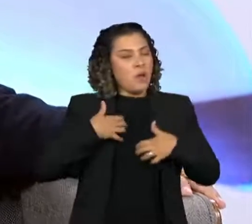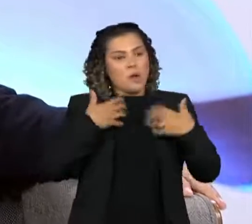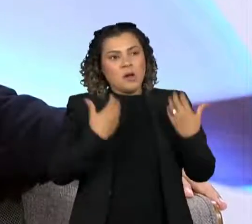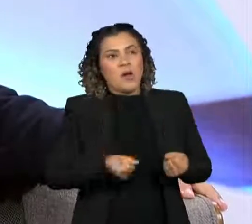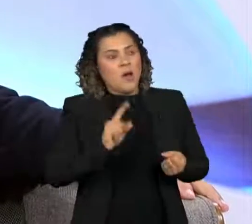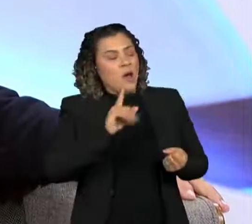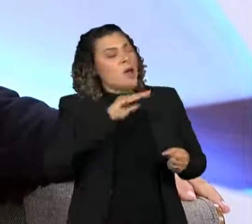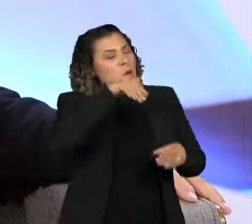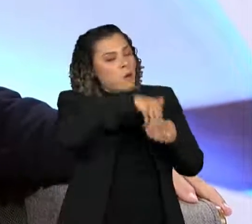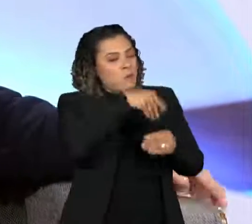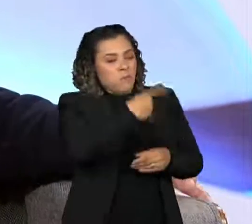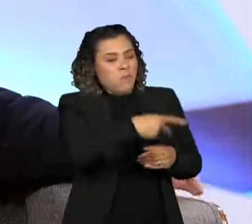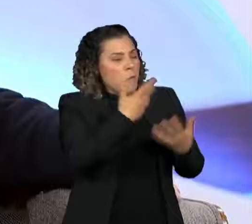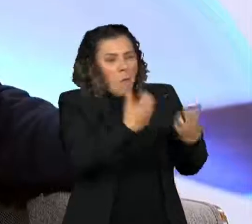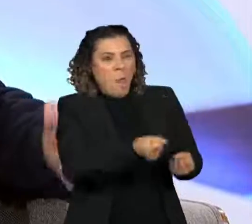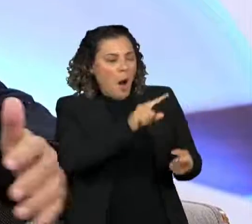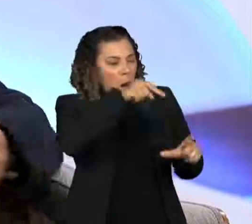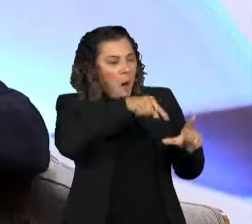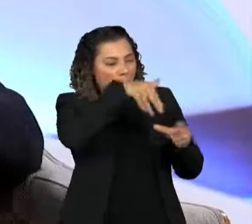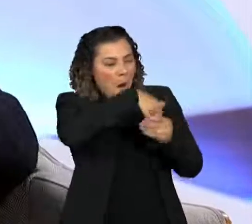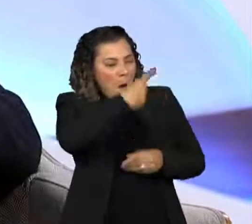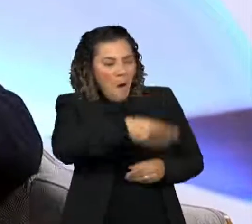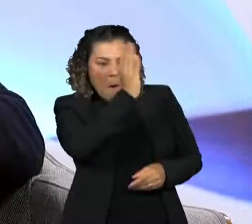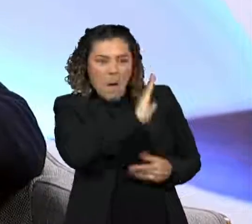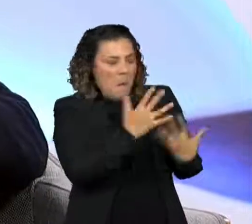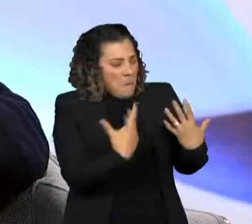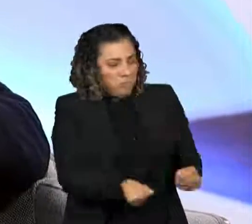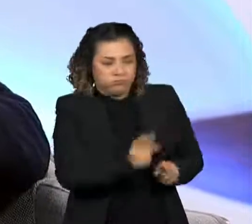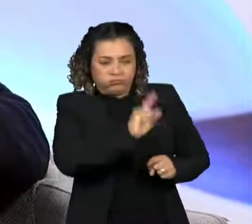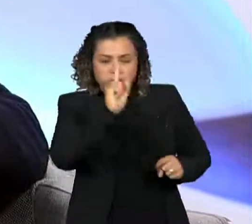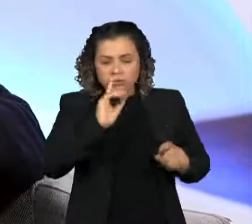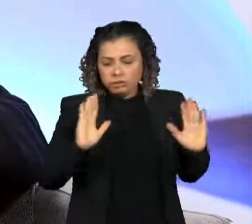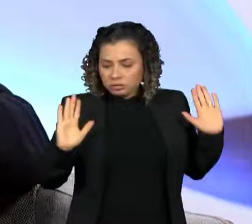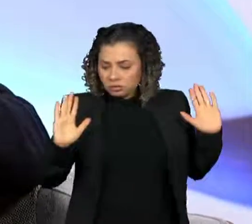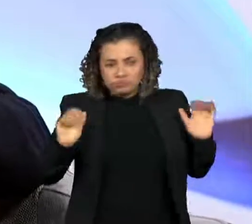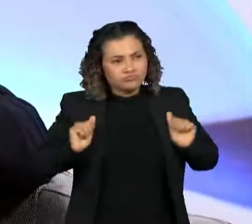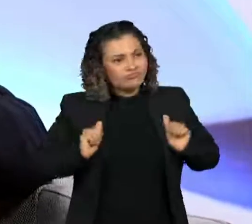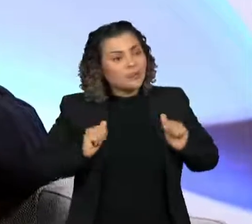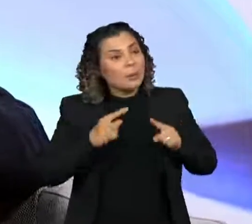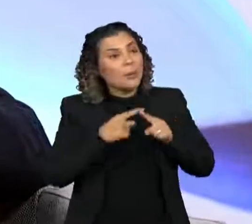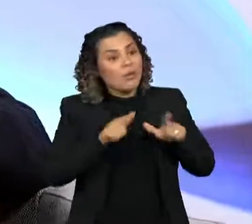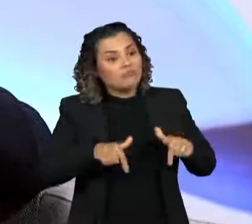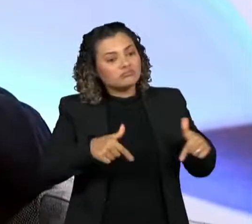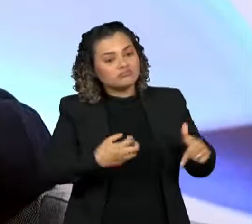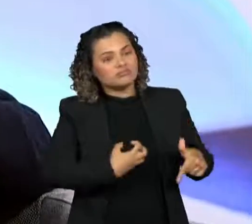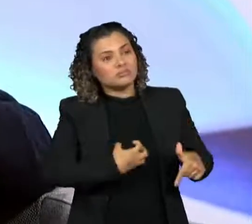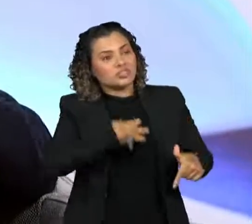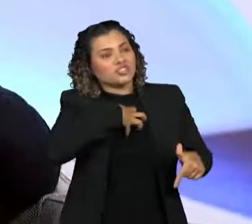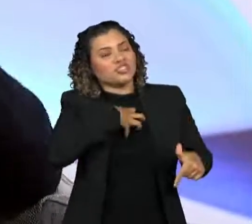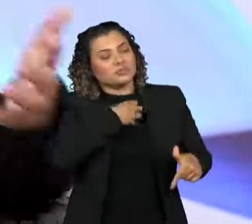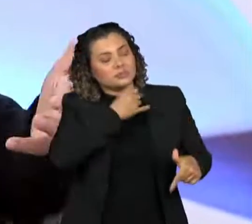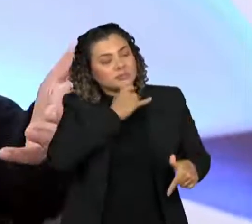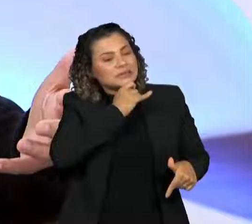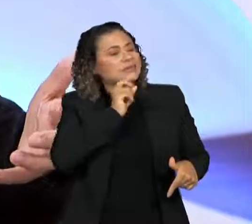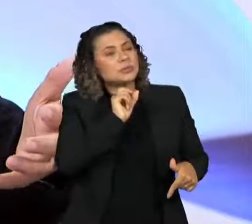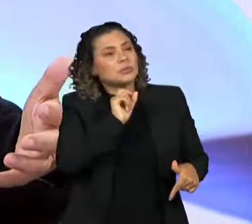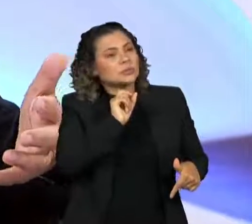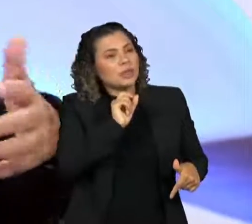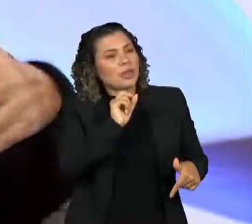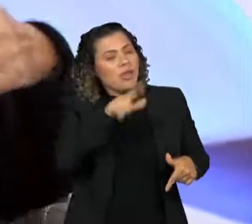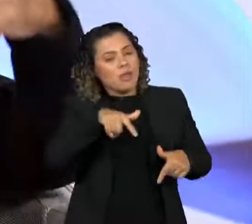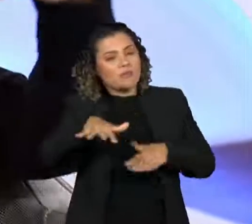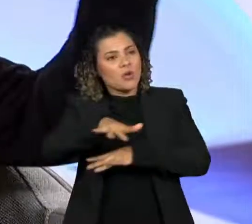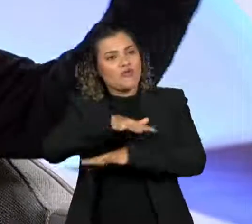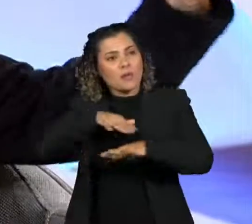do lado perdedor. Essa conjuntura é manifestada, é expressa através de movimentos de